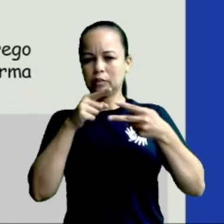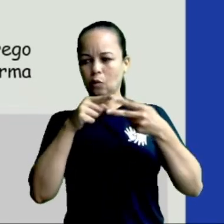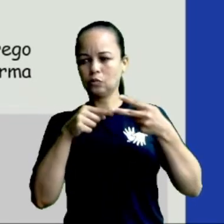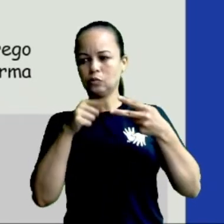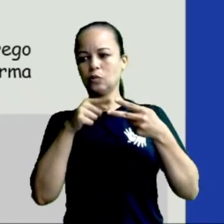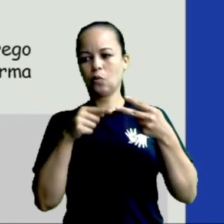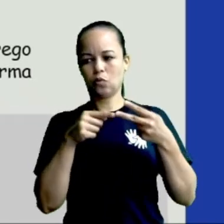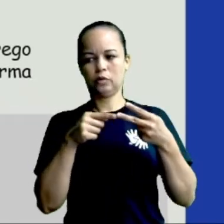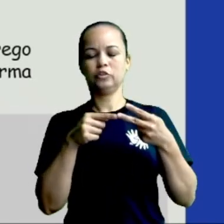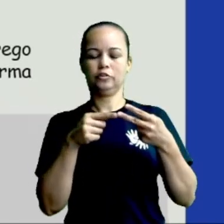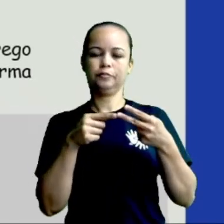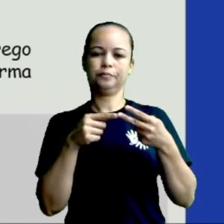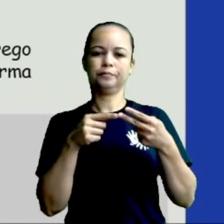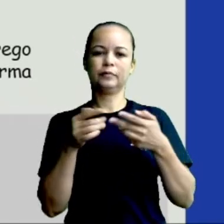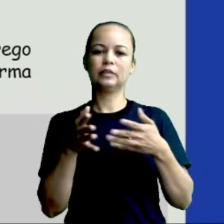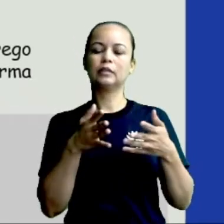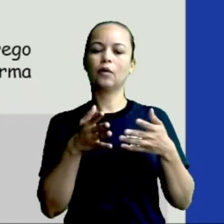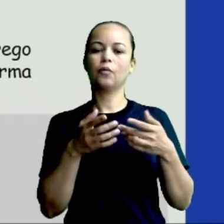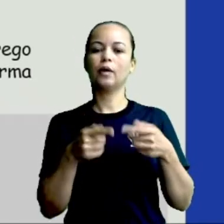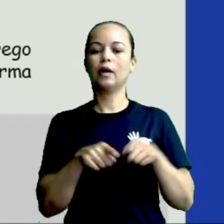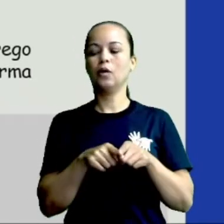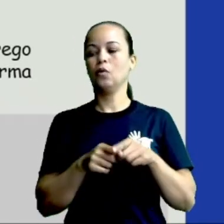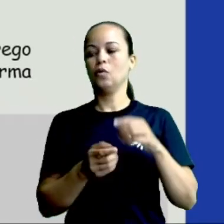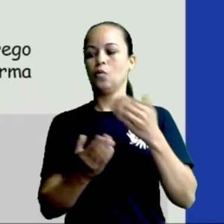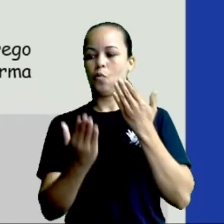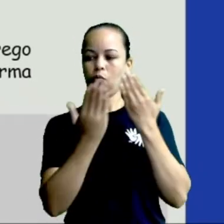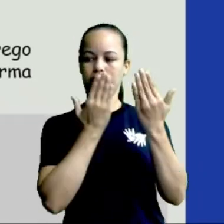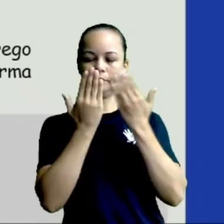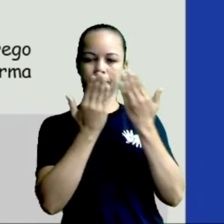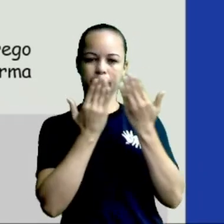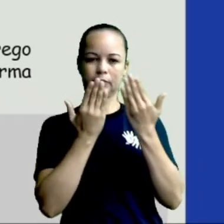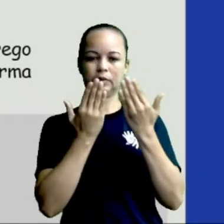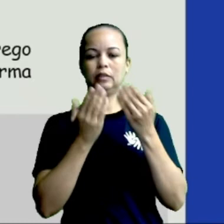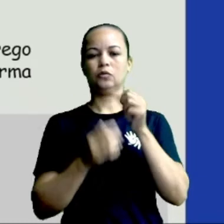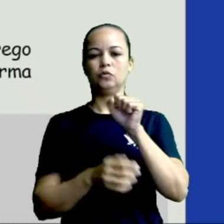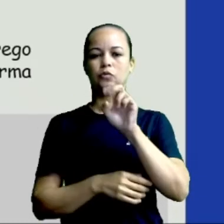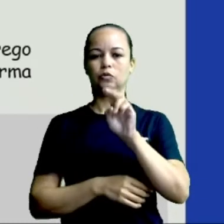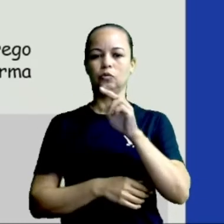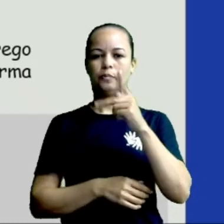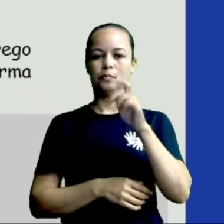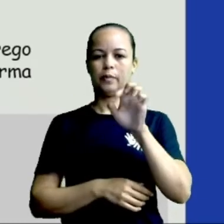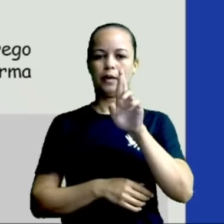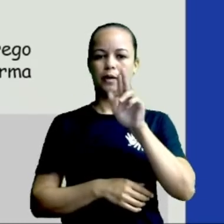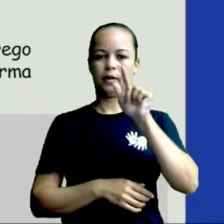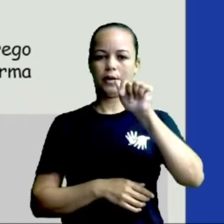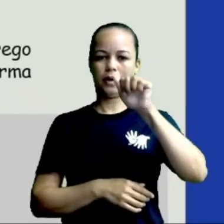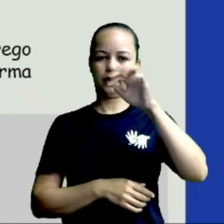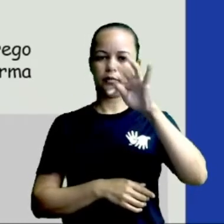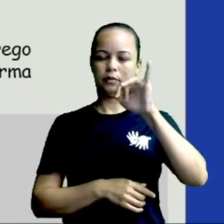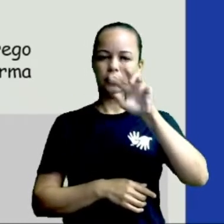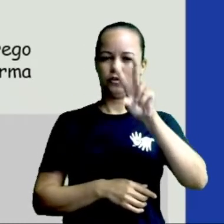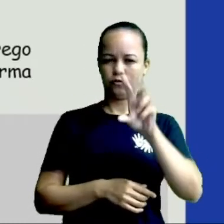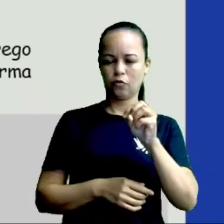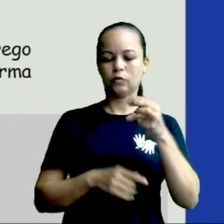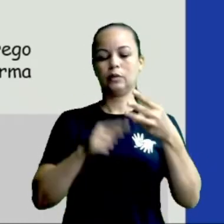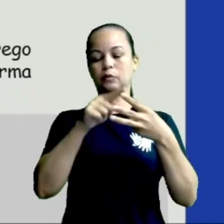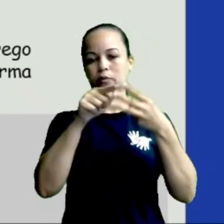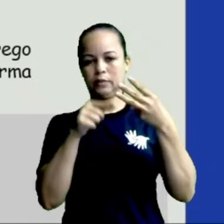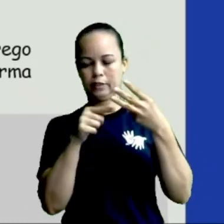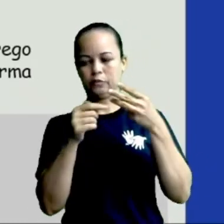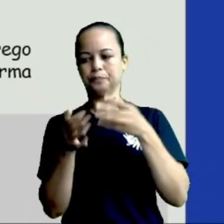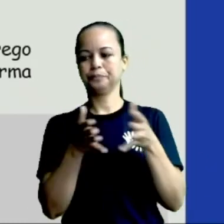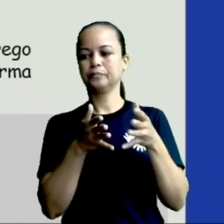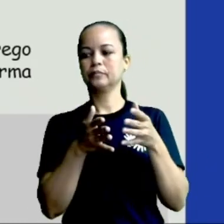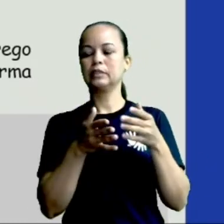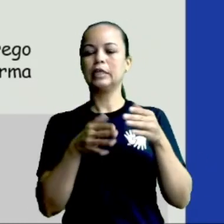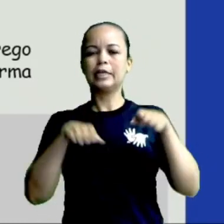esses graus, os graus do advérbio, tá bom? O comparativo e o superlativo. No comparativo, temos 3 itens aqui.